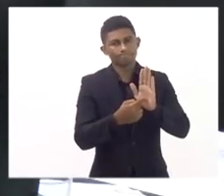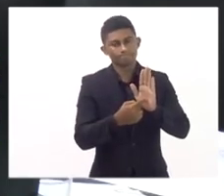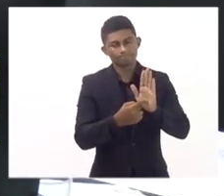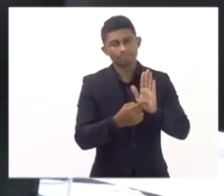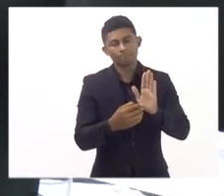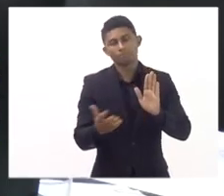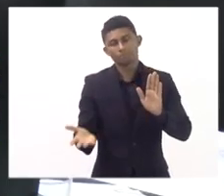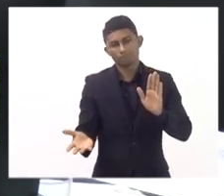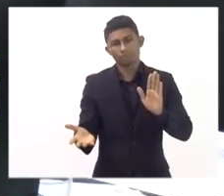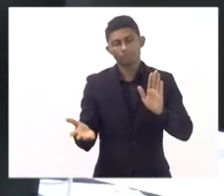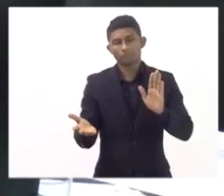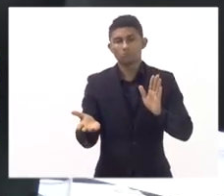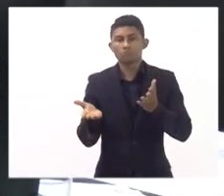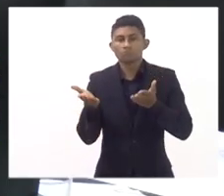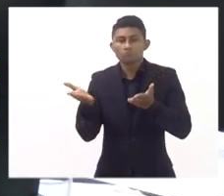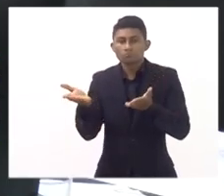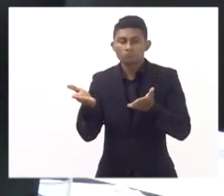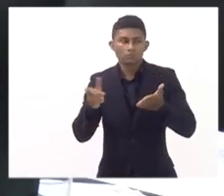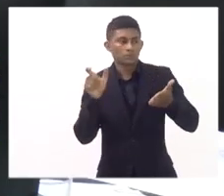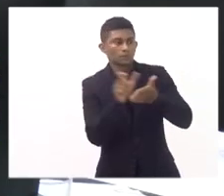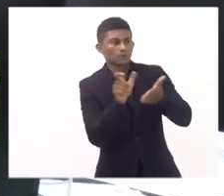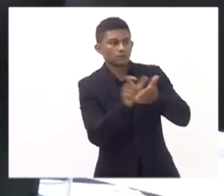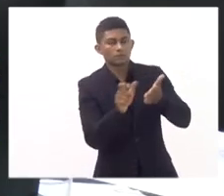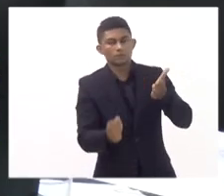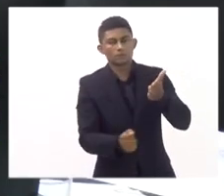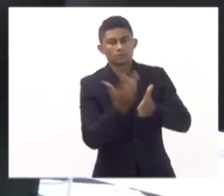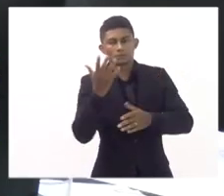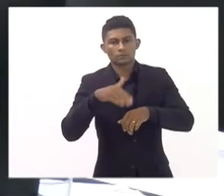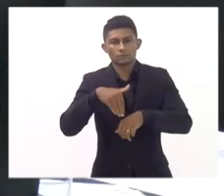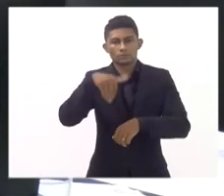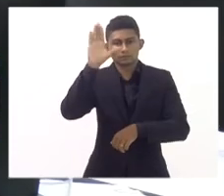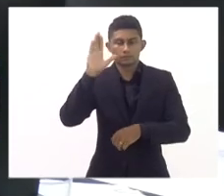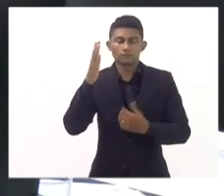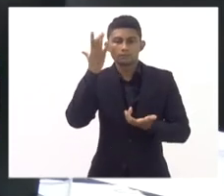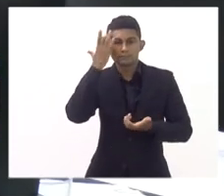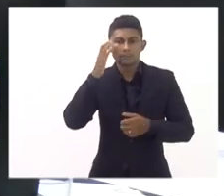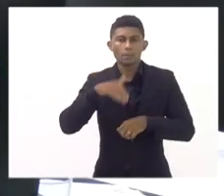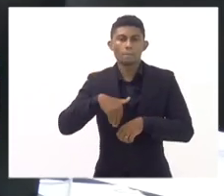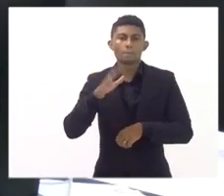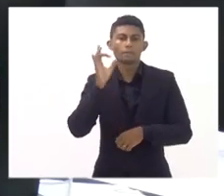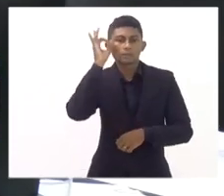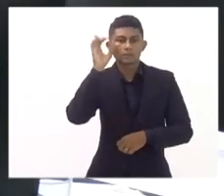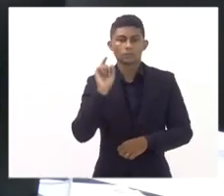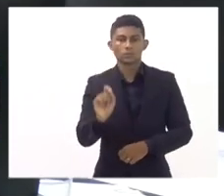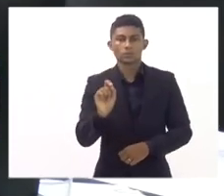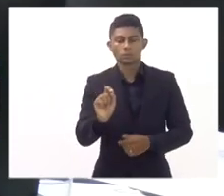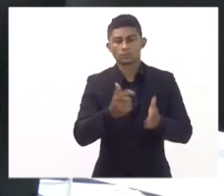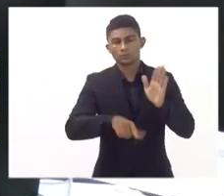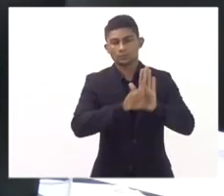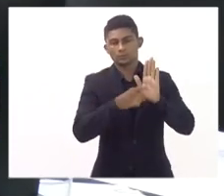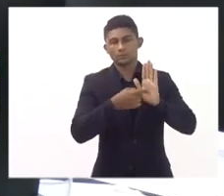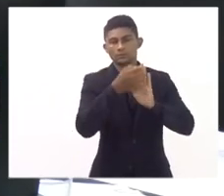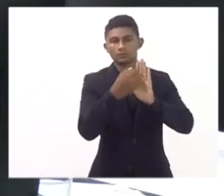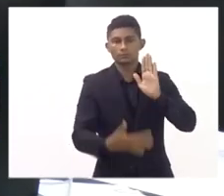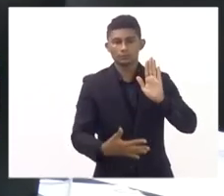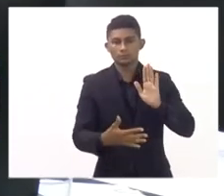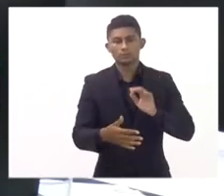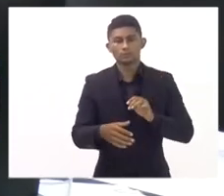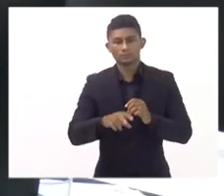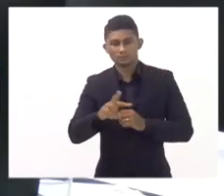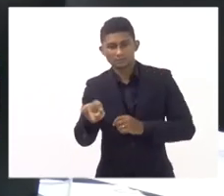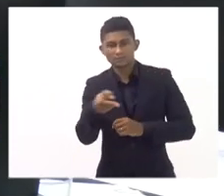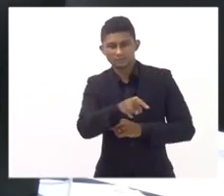você garantir um aumento do número de passes. Talvez o mais fácil seja entender que a lei fala das duas